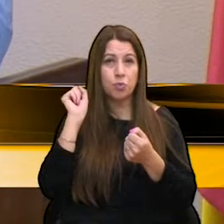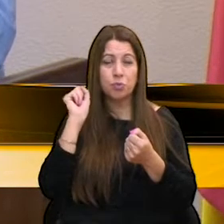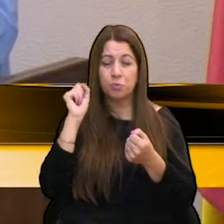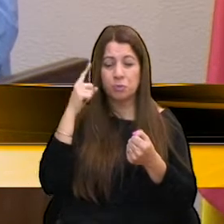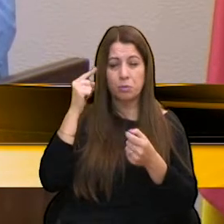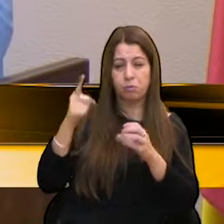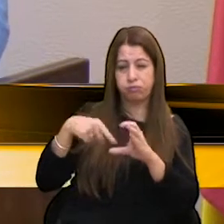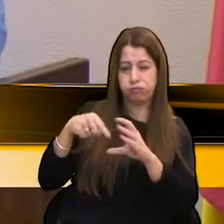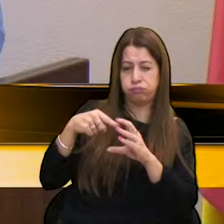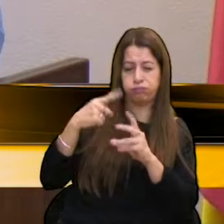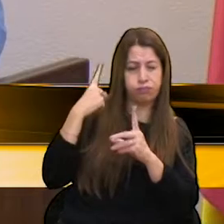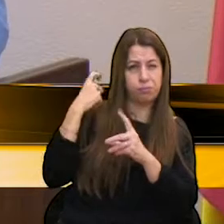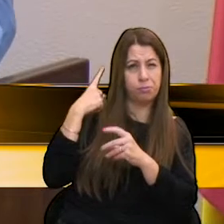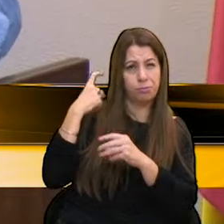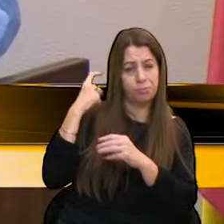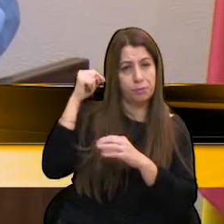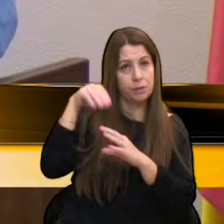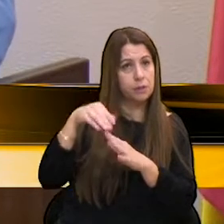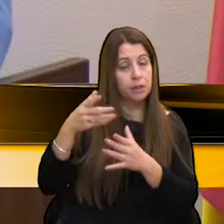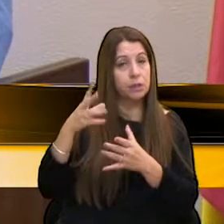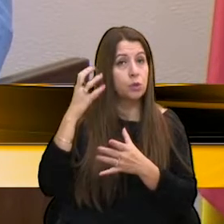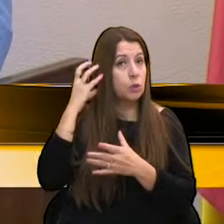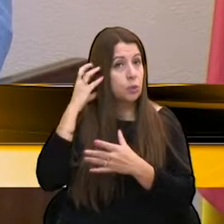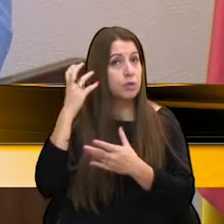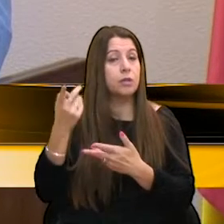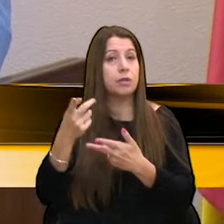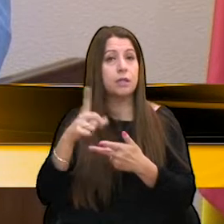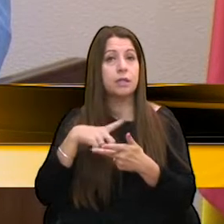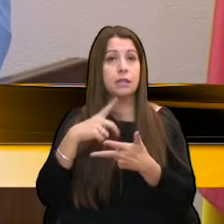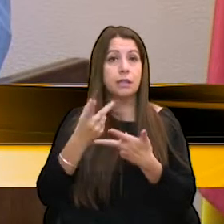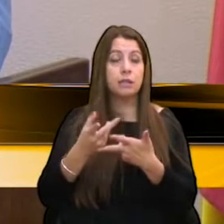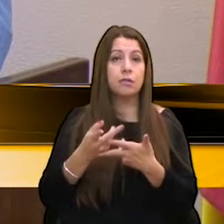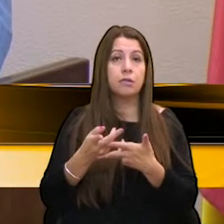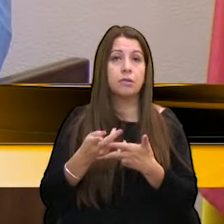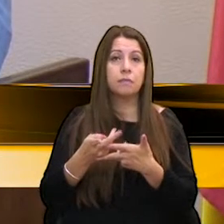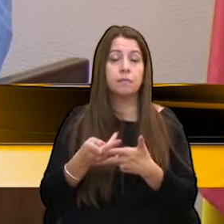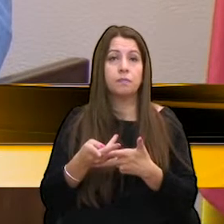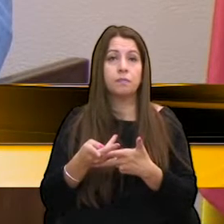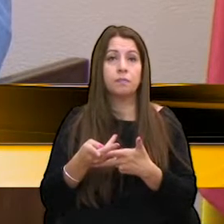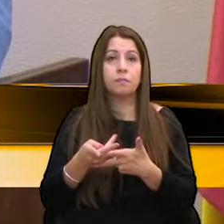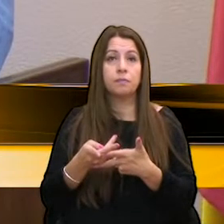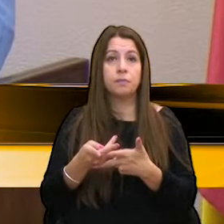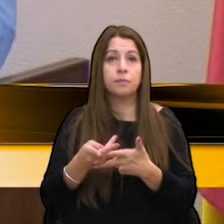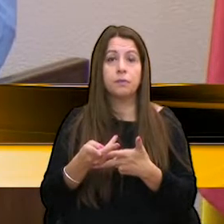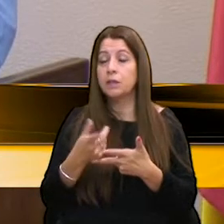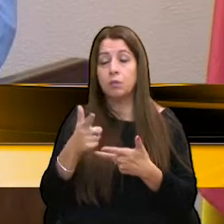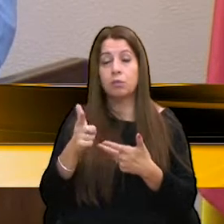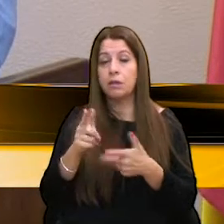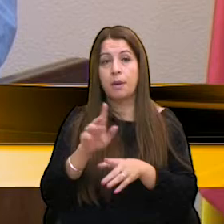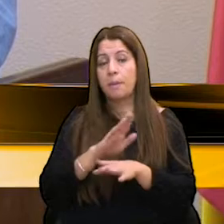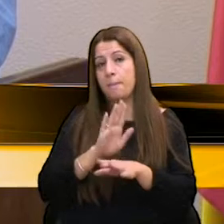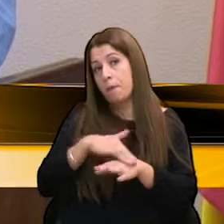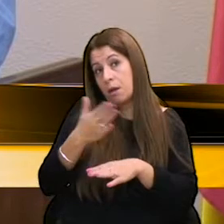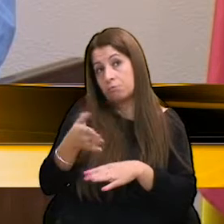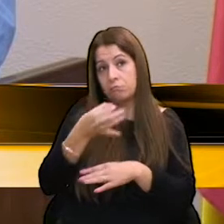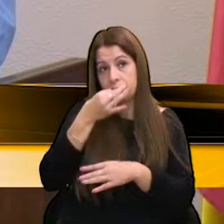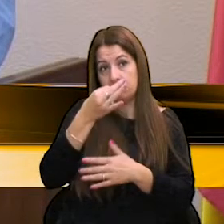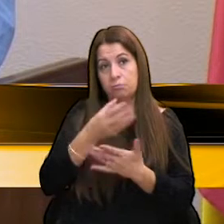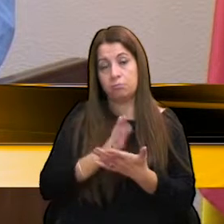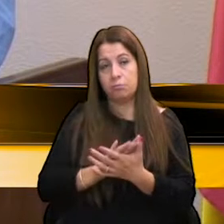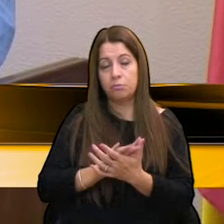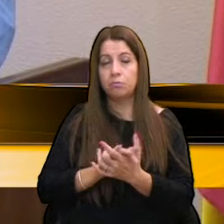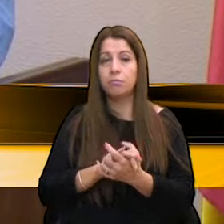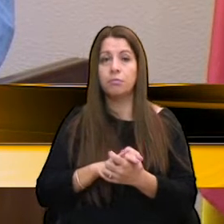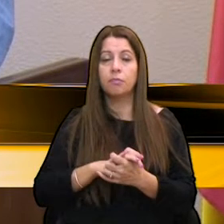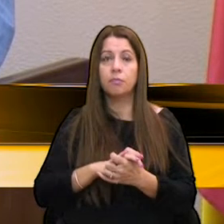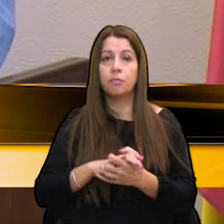entra o motor dentro do rádio. Então, isso aí está fadado a não existir mais, na minha opinião, né?